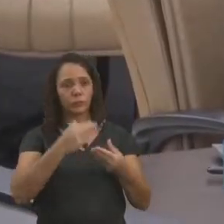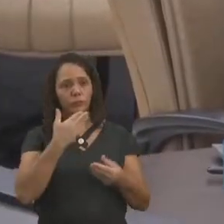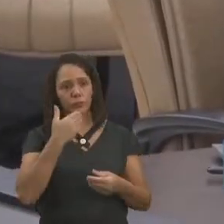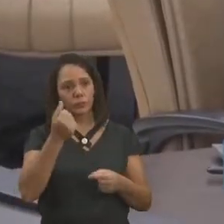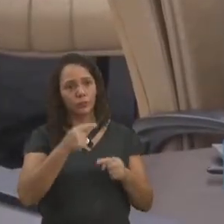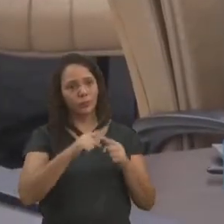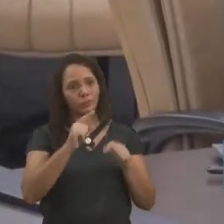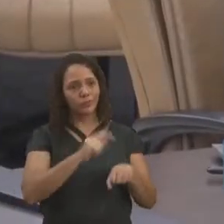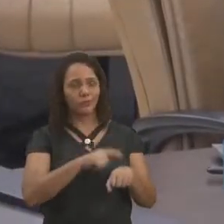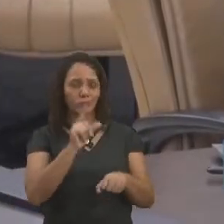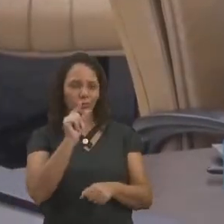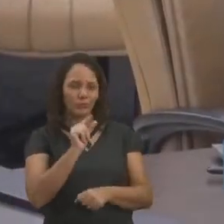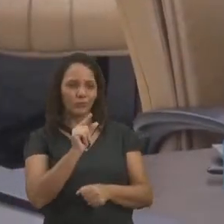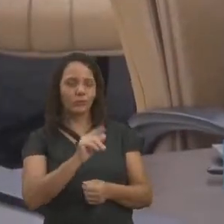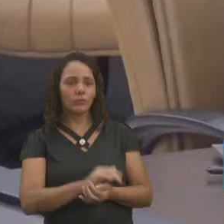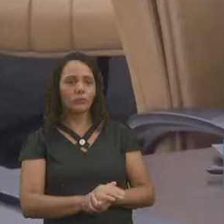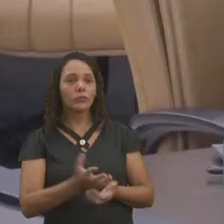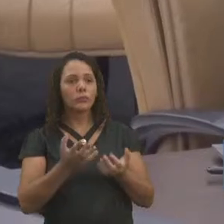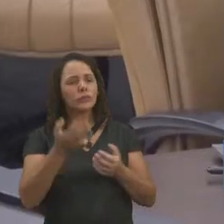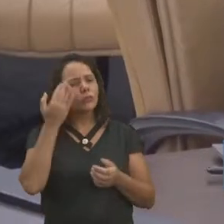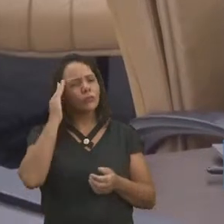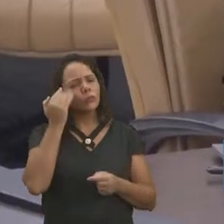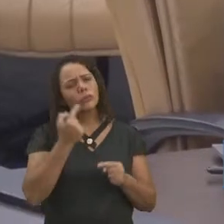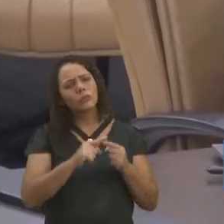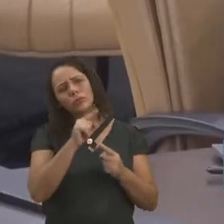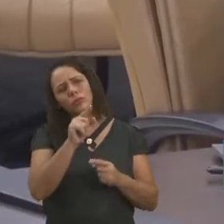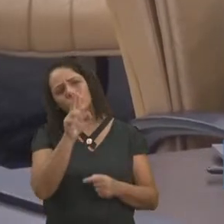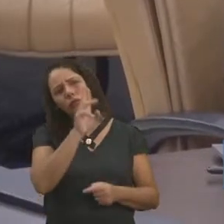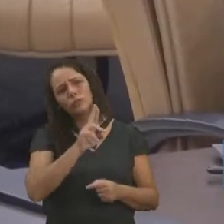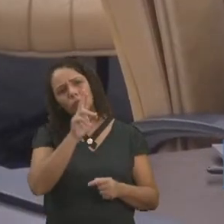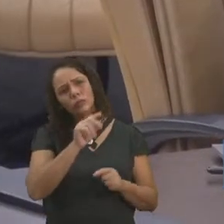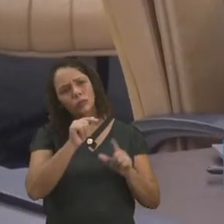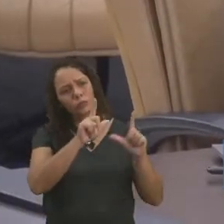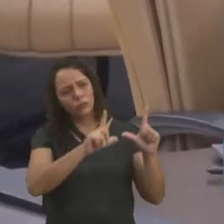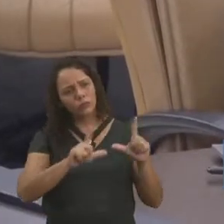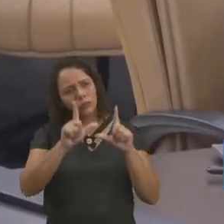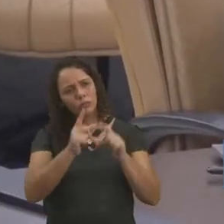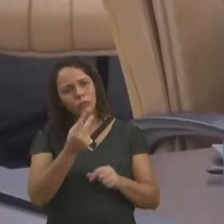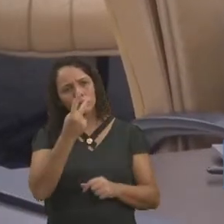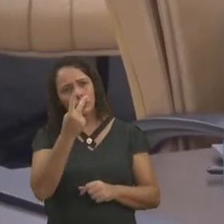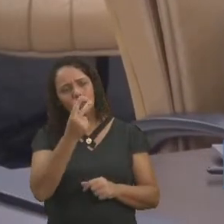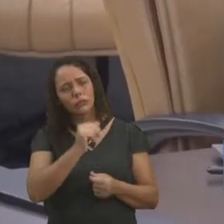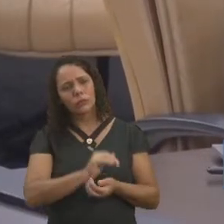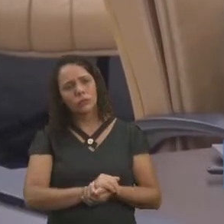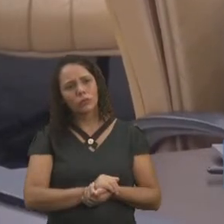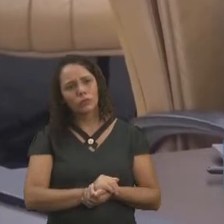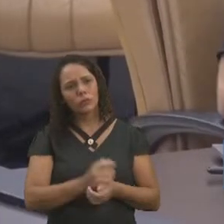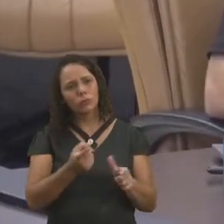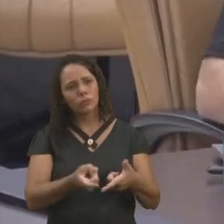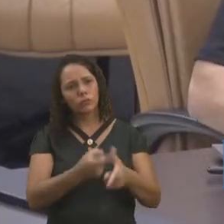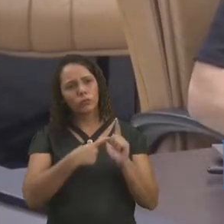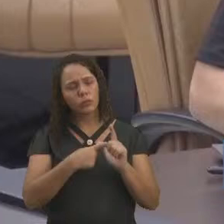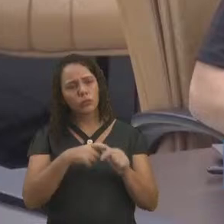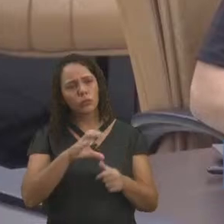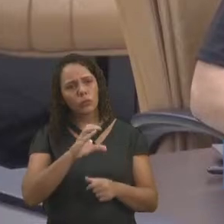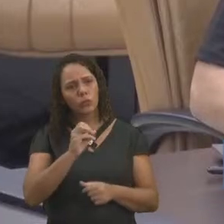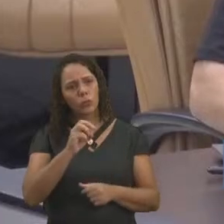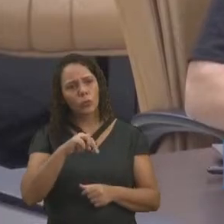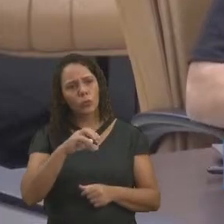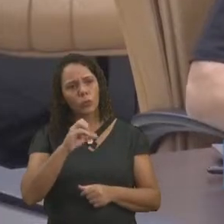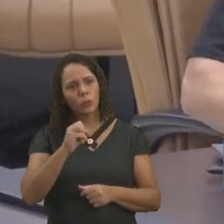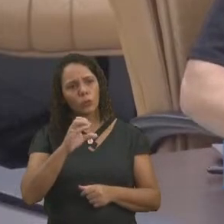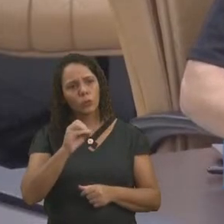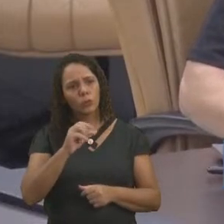curto. Eu queria entender por que vocês usam aqui no slide 2 de desempenho e indicadores dívida consolidada, quando a gente sabe que